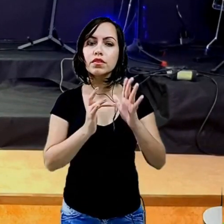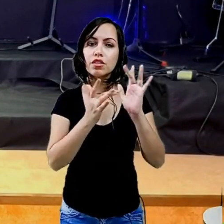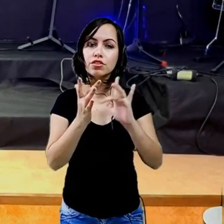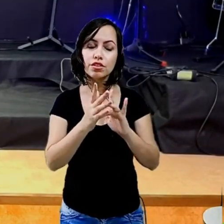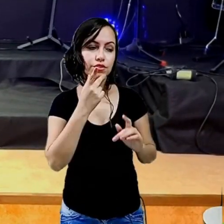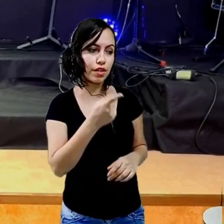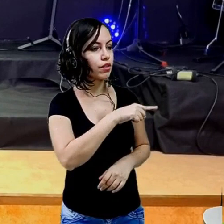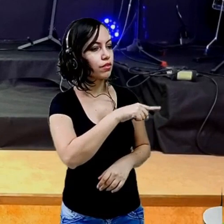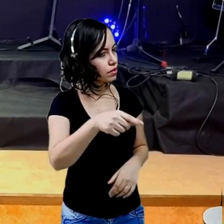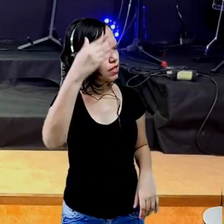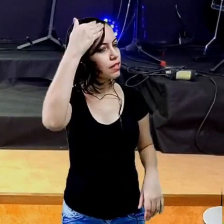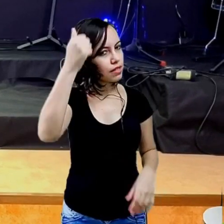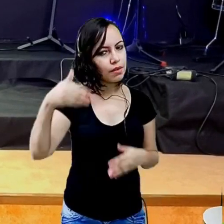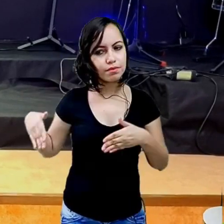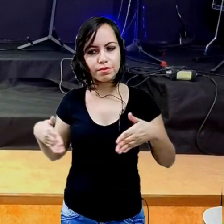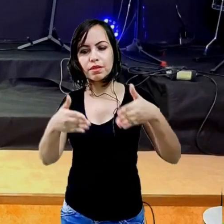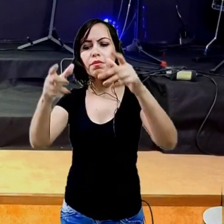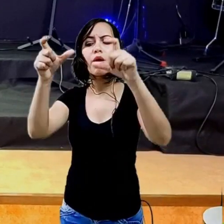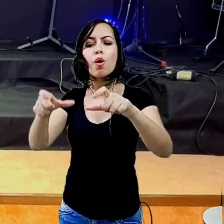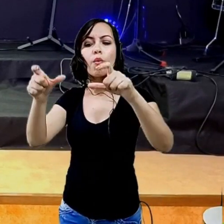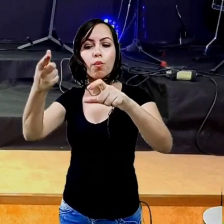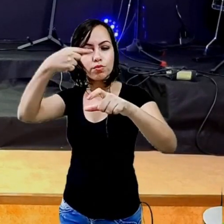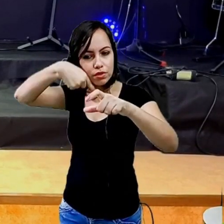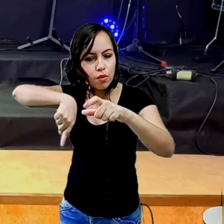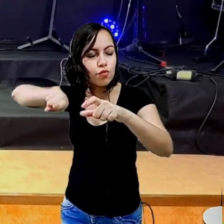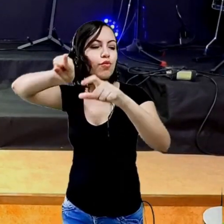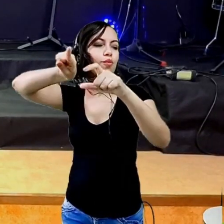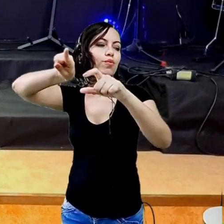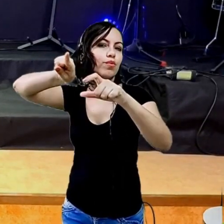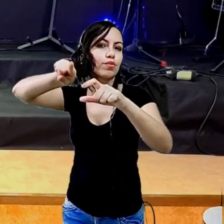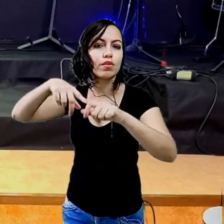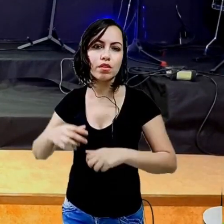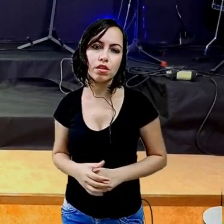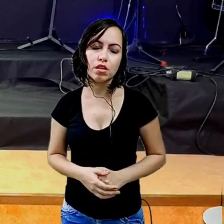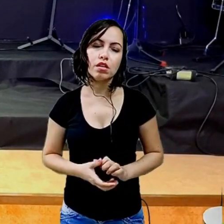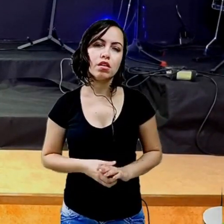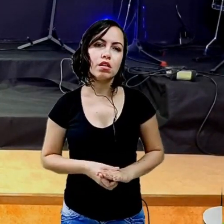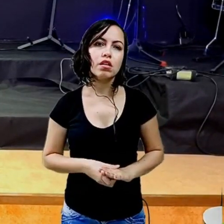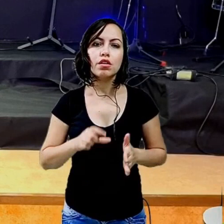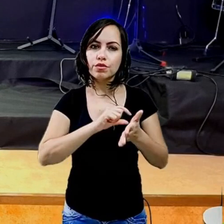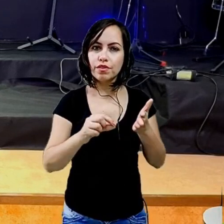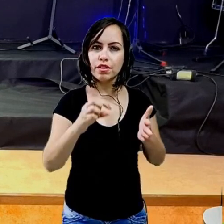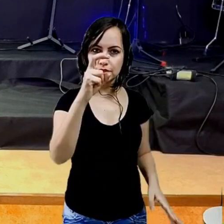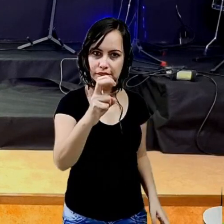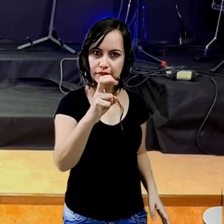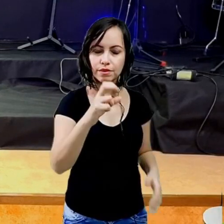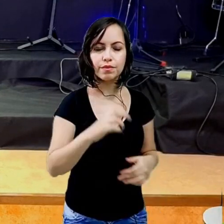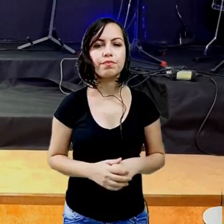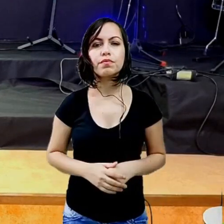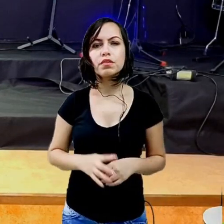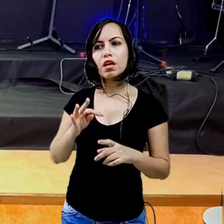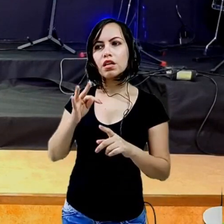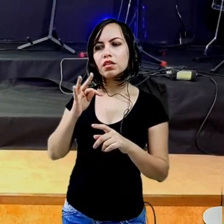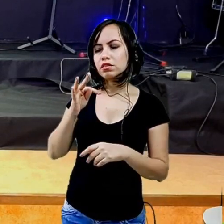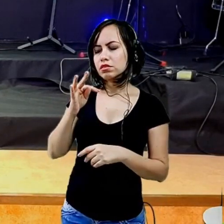diz: e vós sabeis o caminho para onde eu vou. E no versículo 5, disse-lhe Tomé: